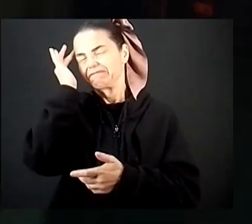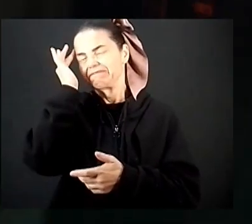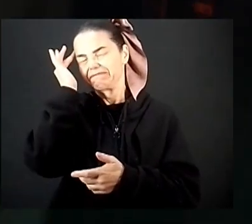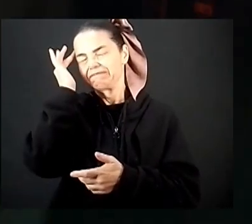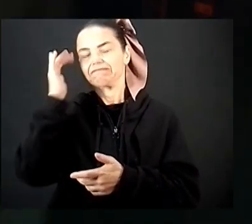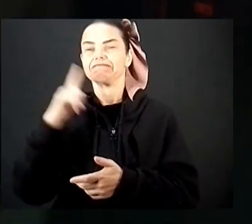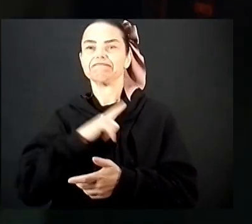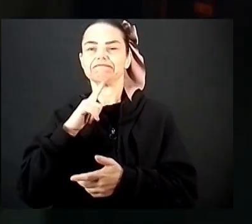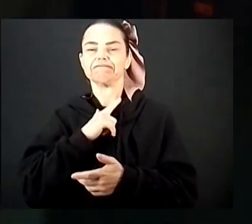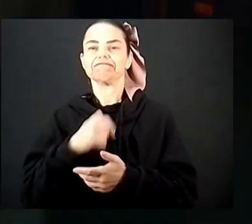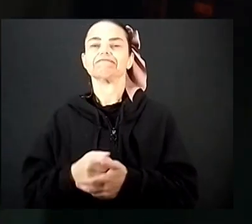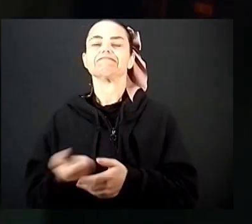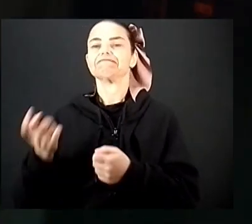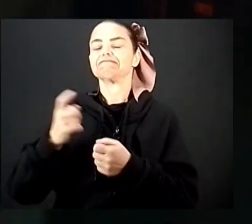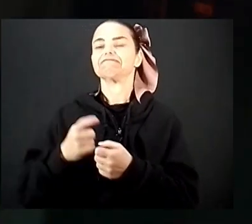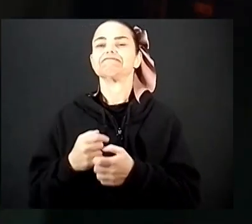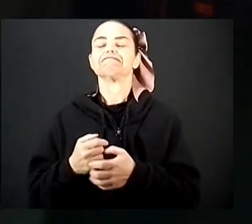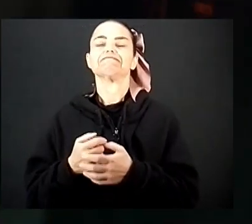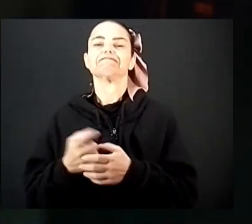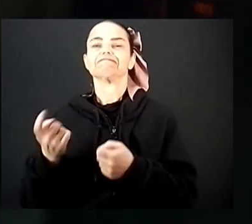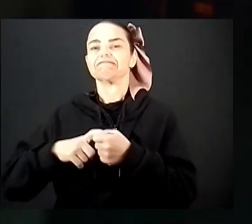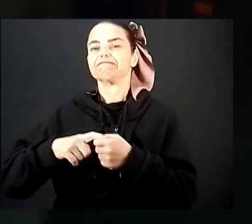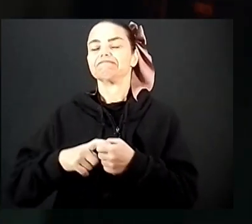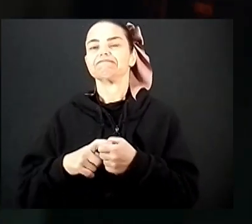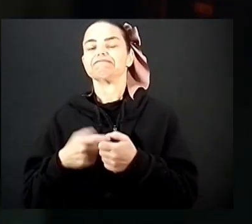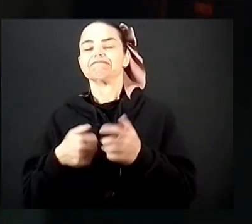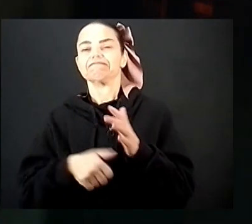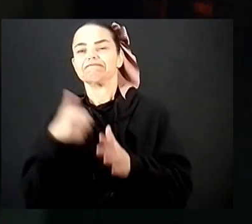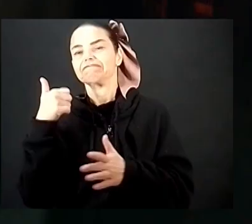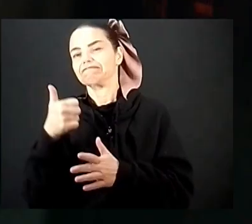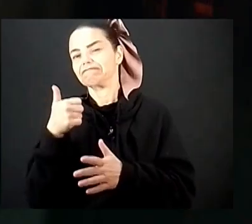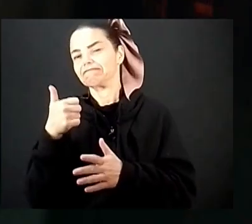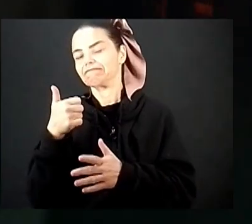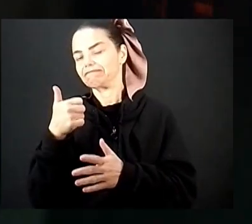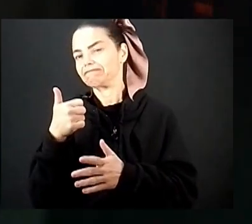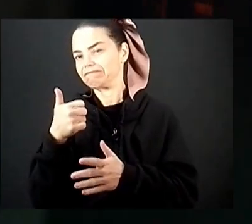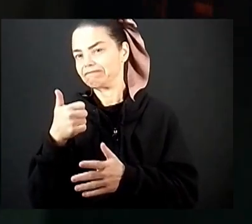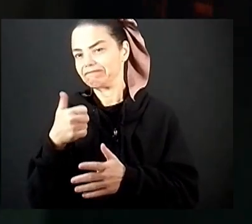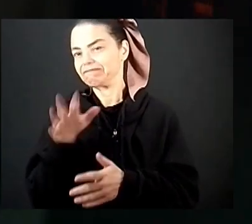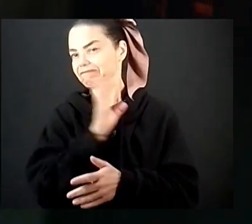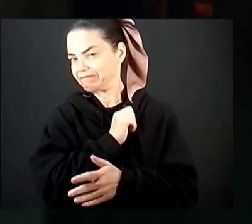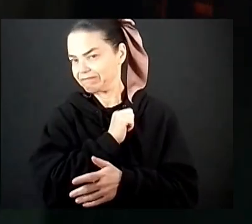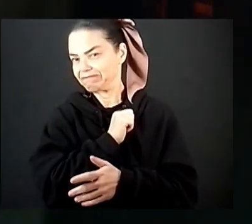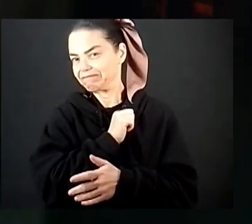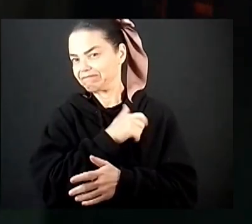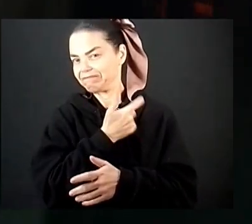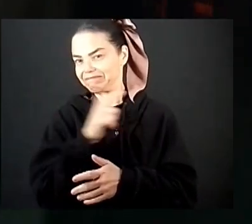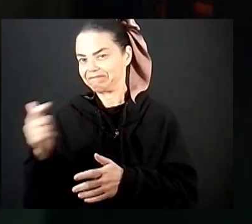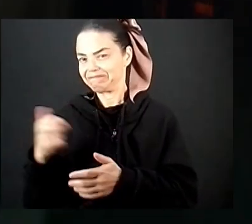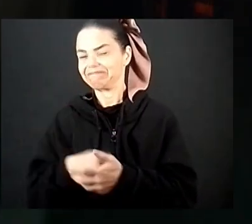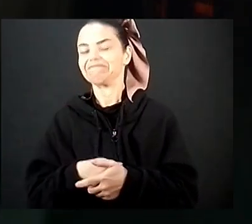de volta, ou então ela vai receber pela primeira vez o amor que ela não teve durante toda a